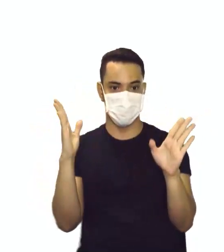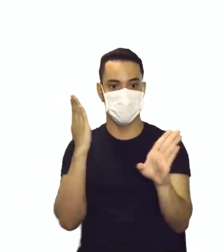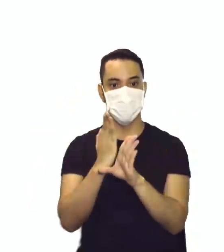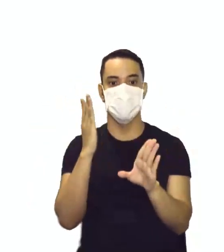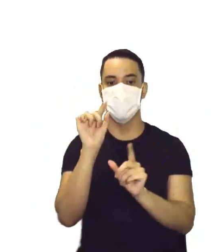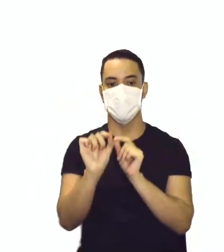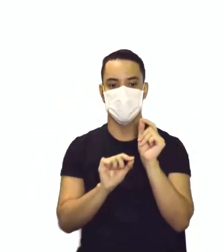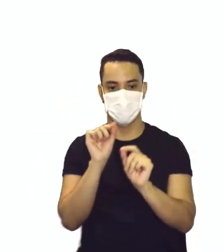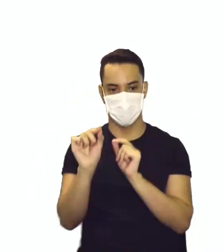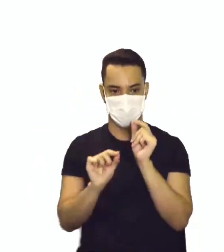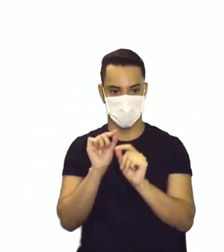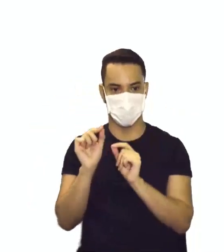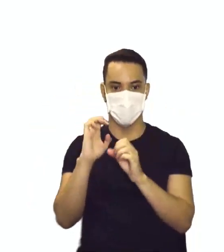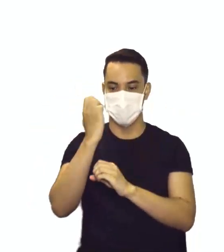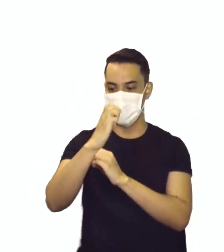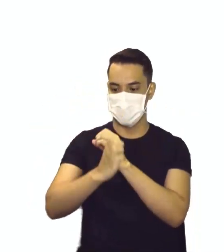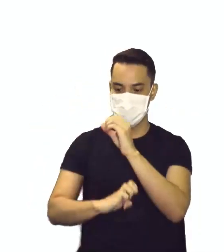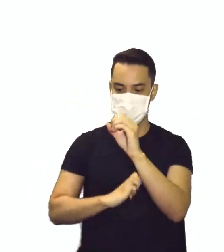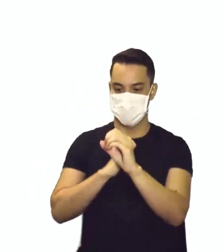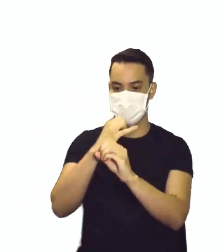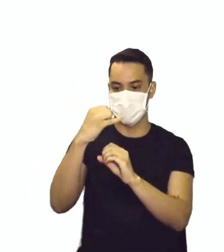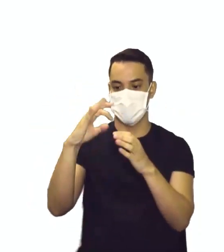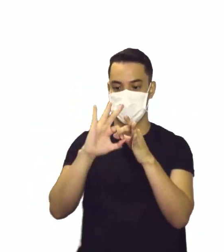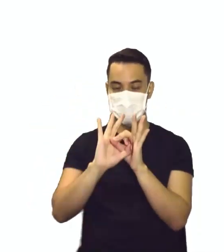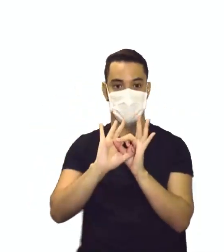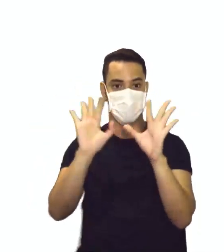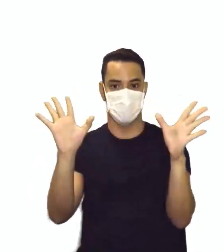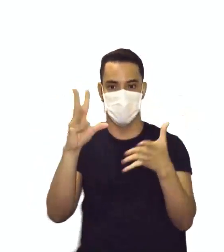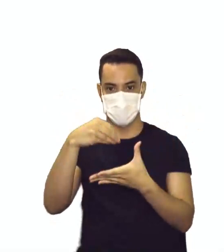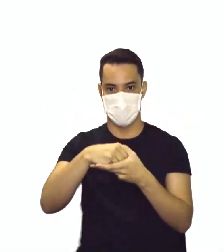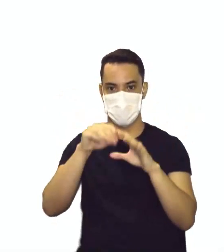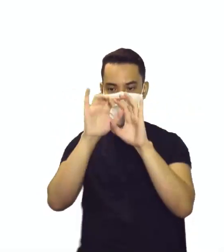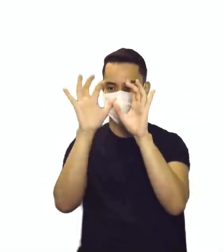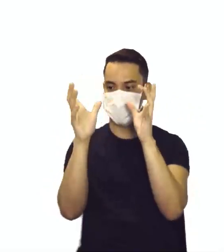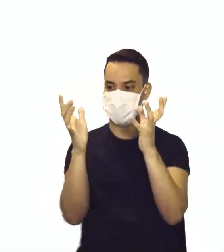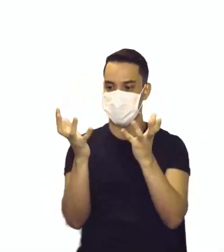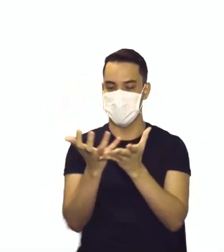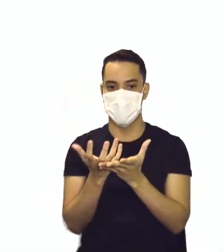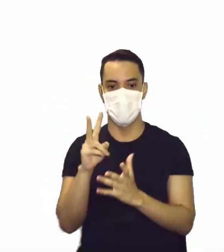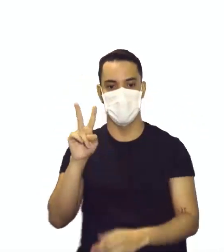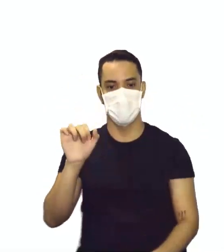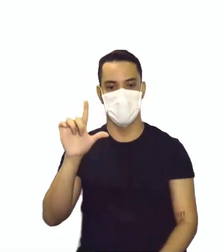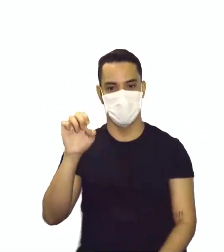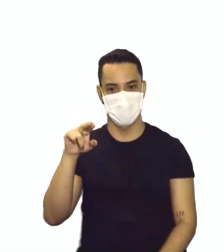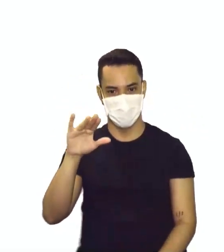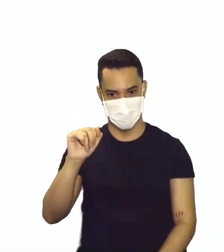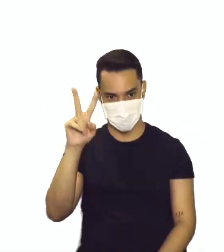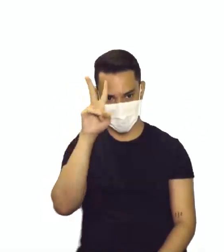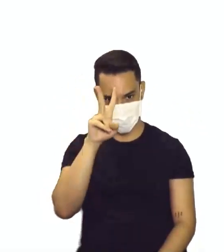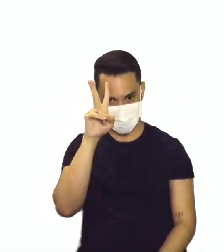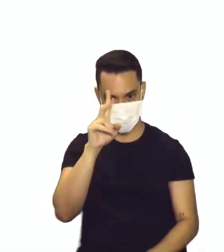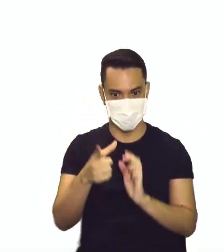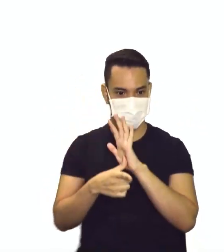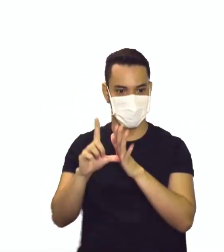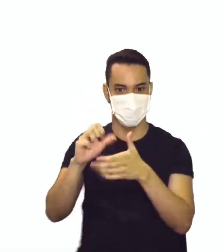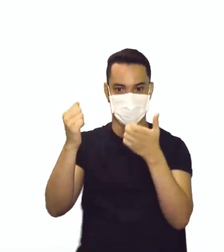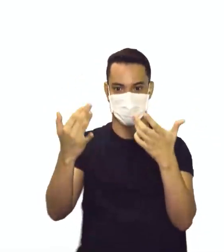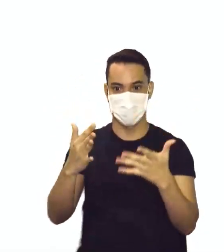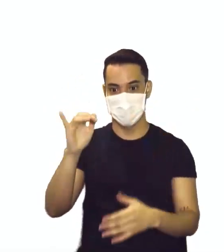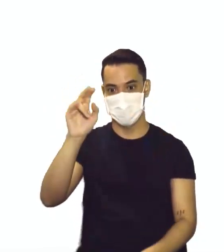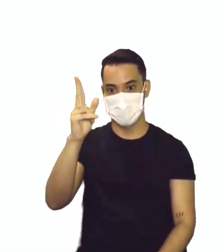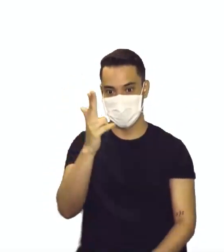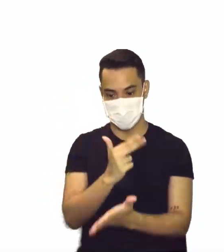de quê? Dos elétrons livres presentes na camada de valência. Lembrando aqui, ó, pelo nosso